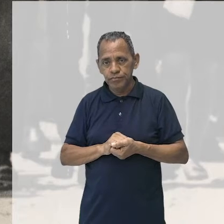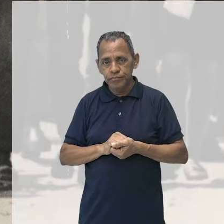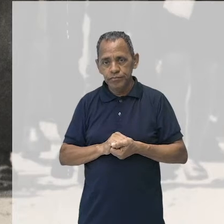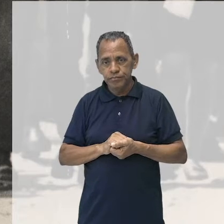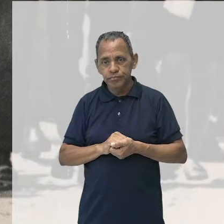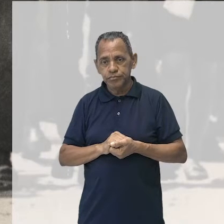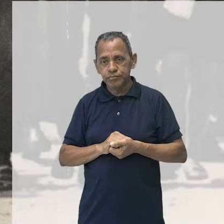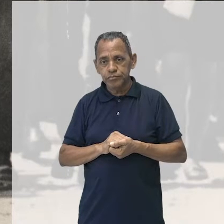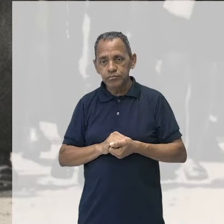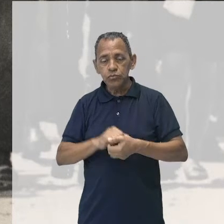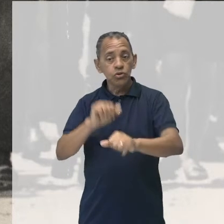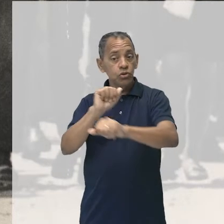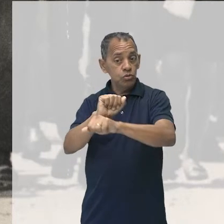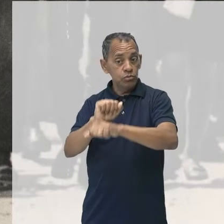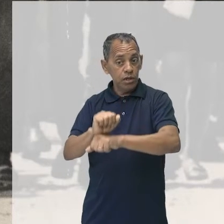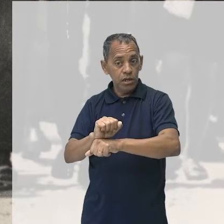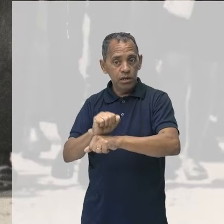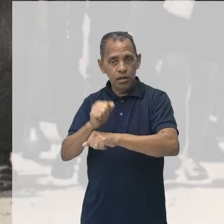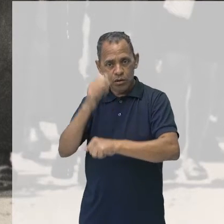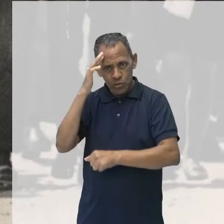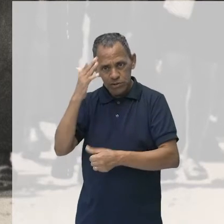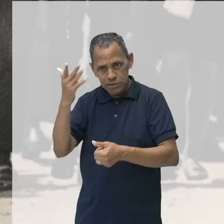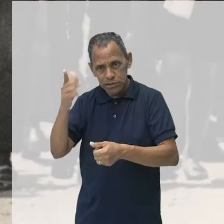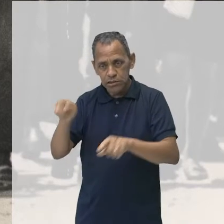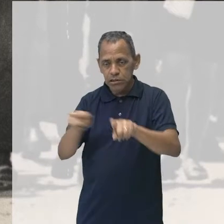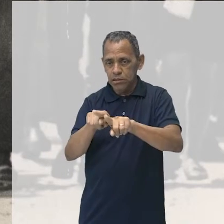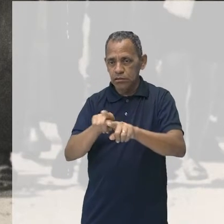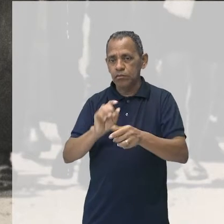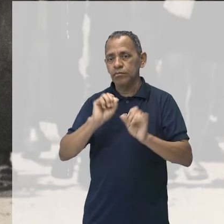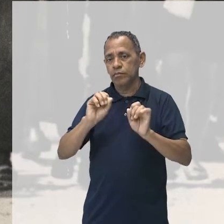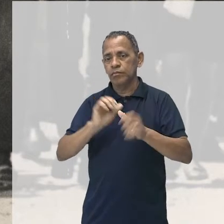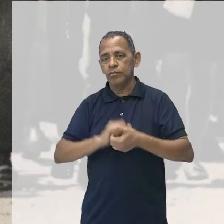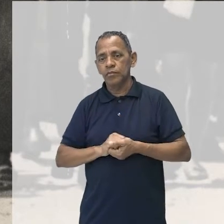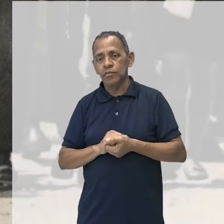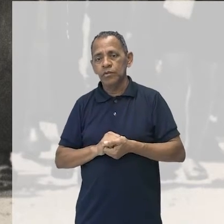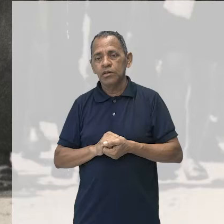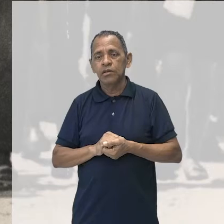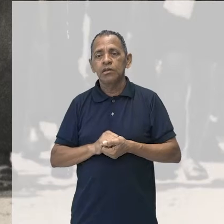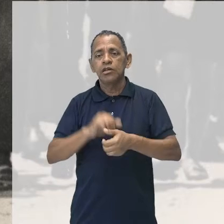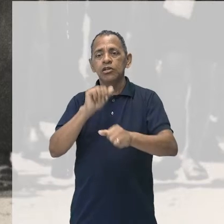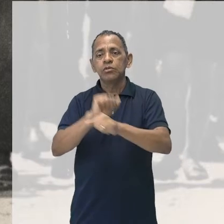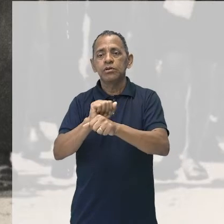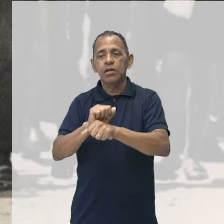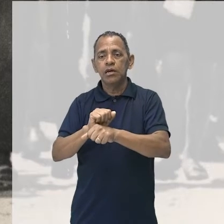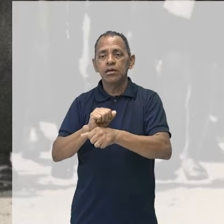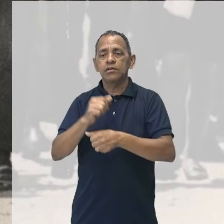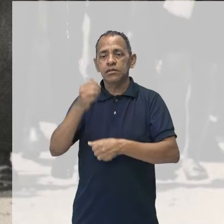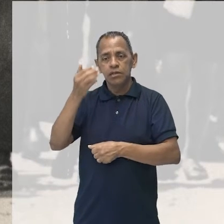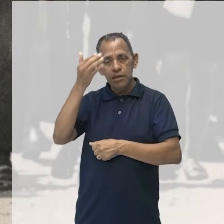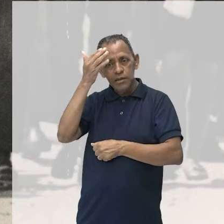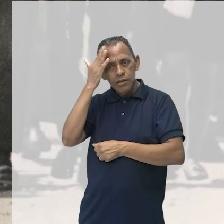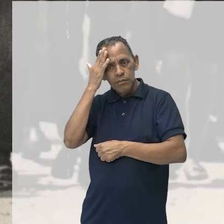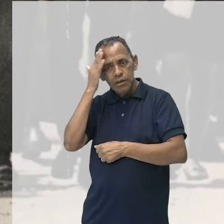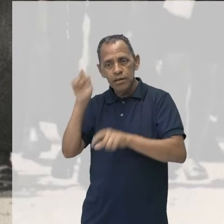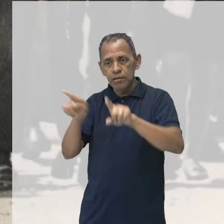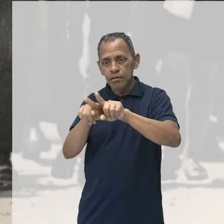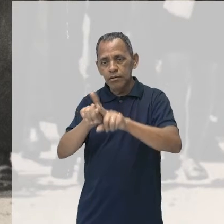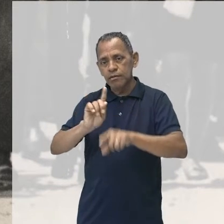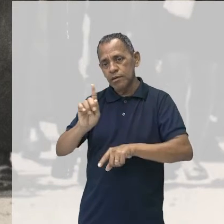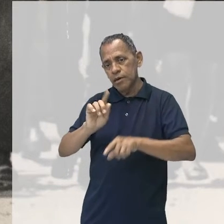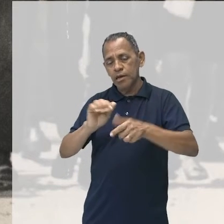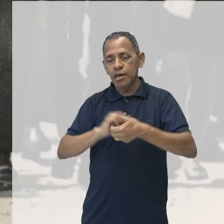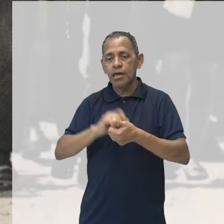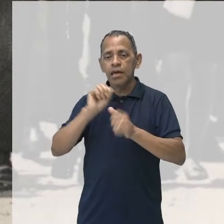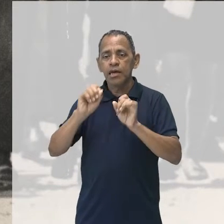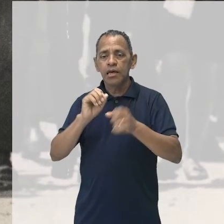não espera acontecer. Bem, vamos embora, que esperar não é saber. Quem sabe faz a hora,